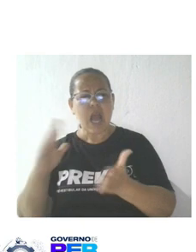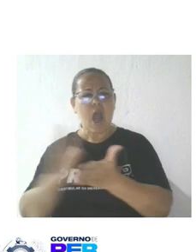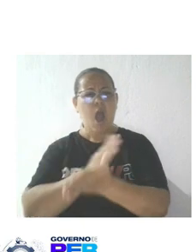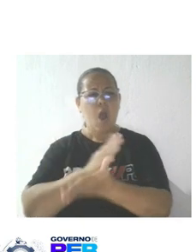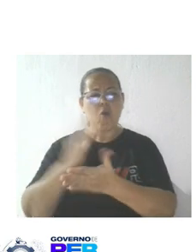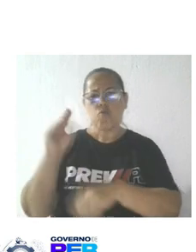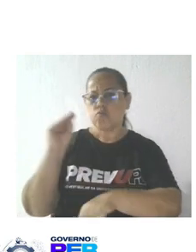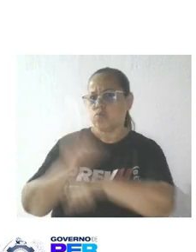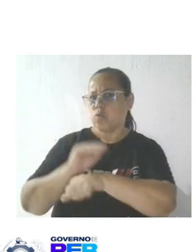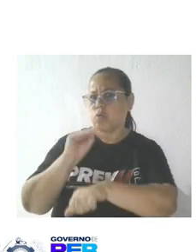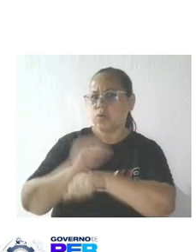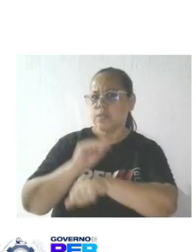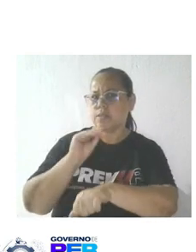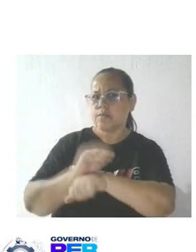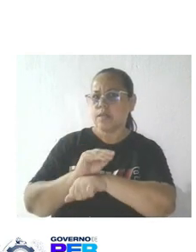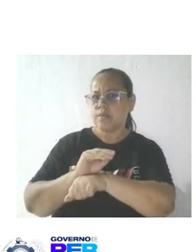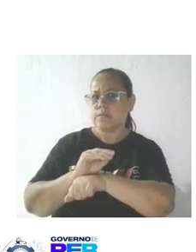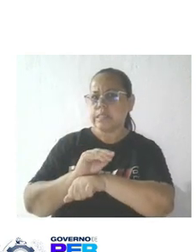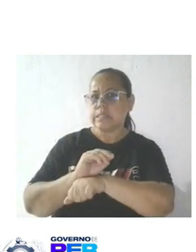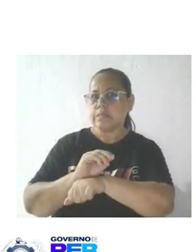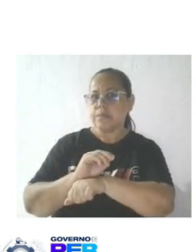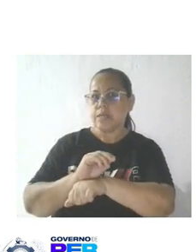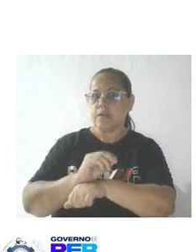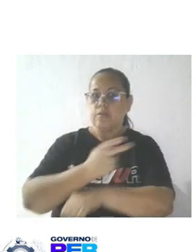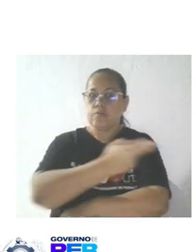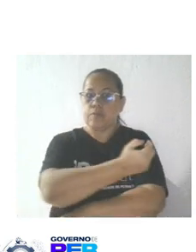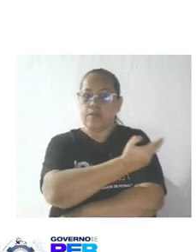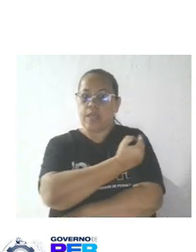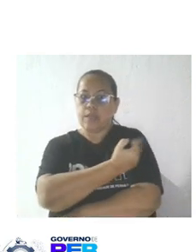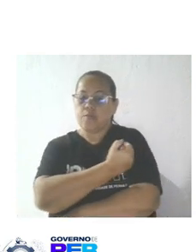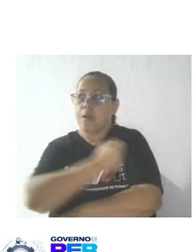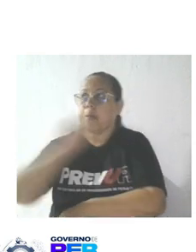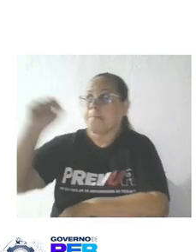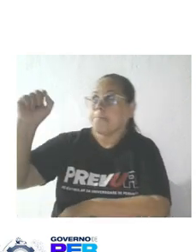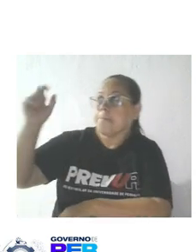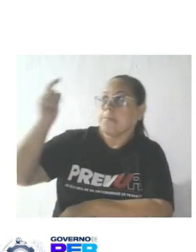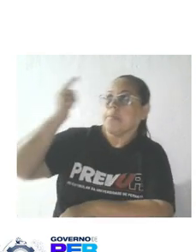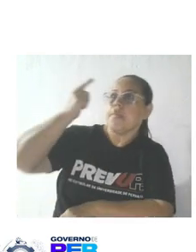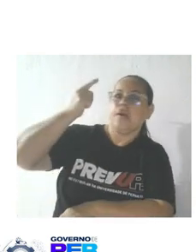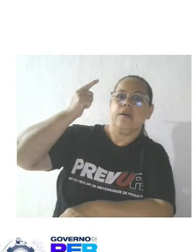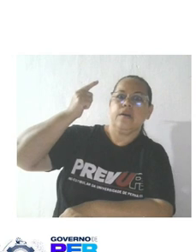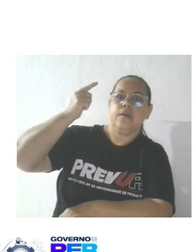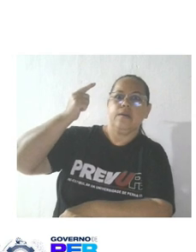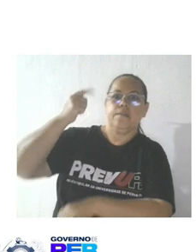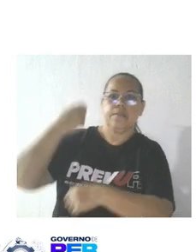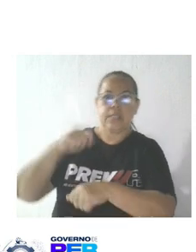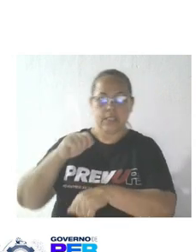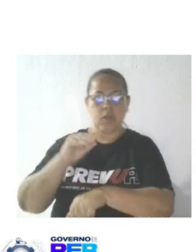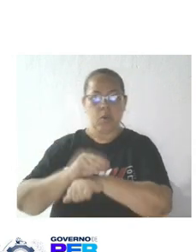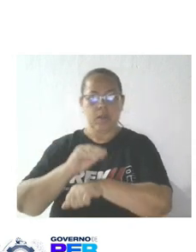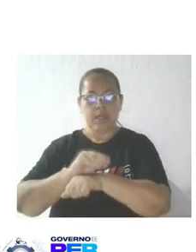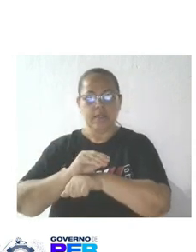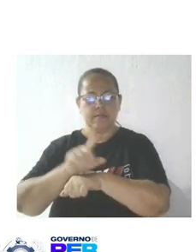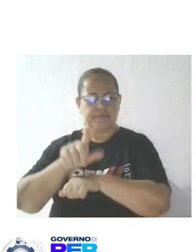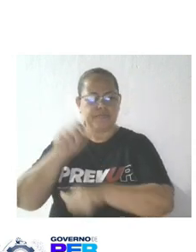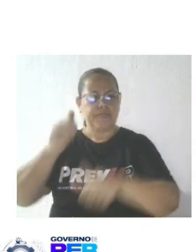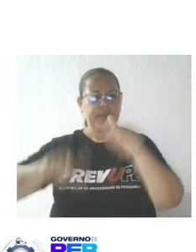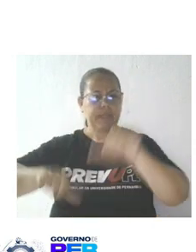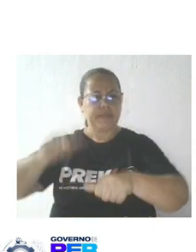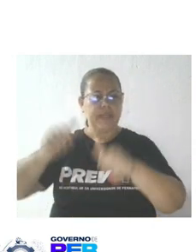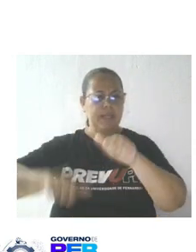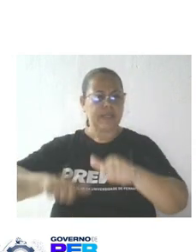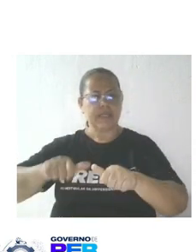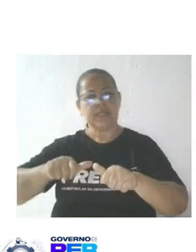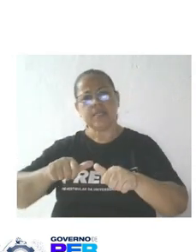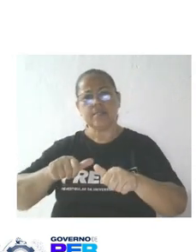em relação à exposição solar quando uma pessoa faz uma tatuagem? Analise as questões celulares e